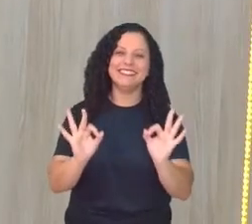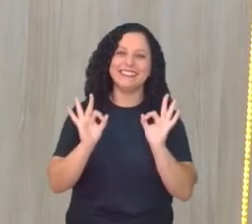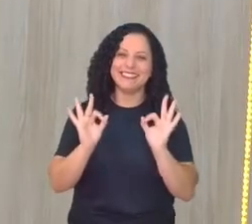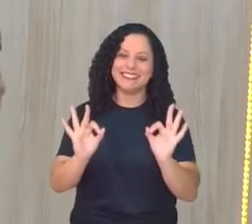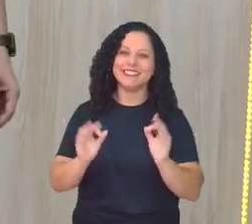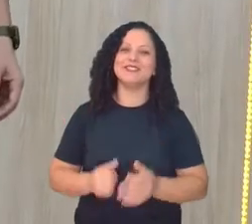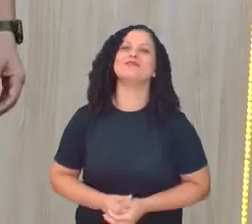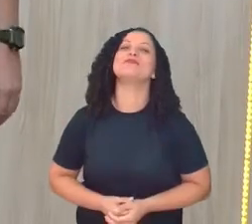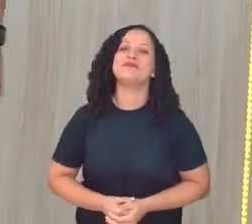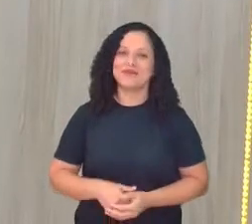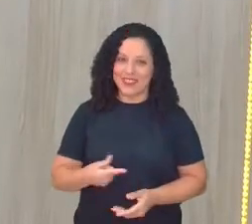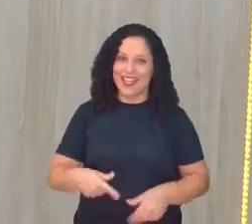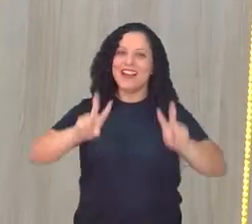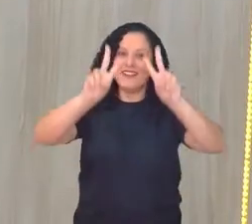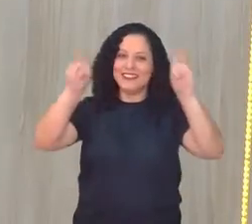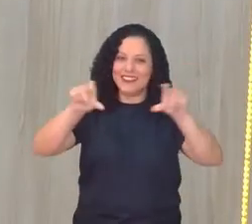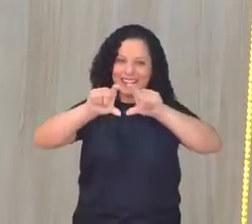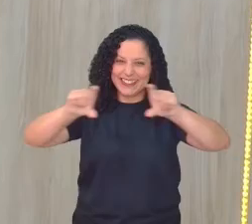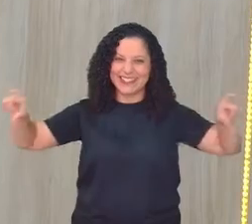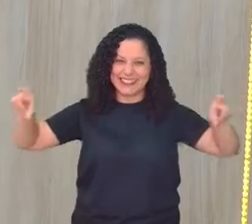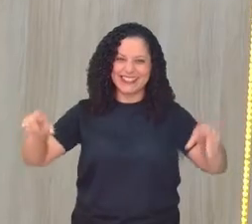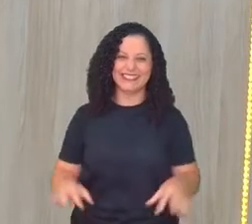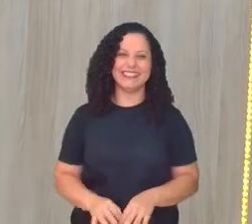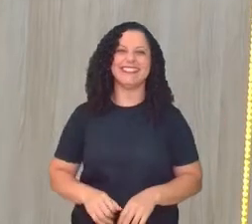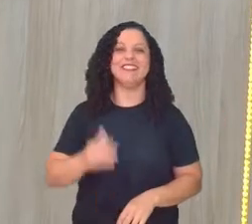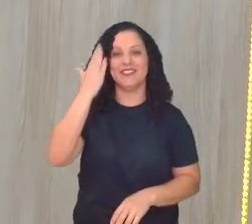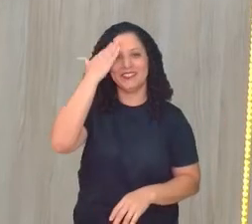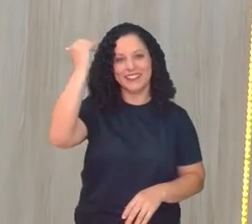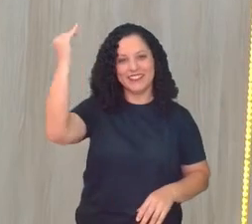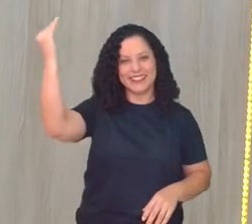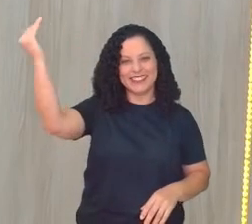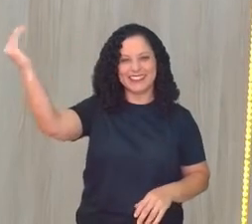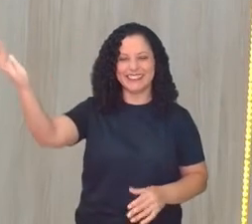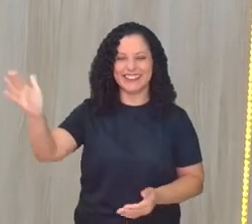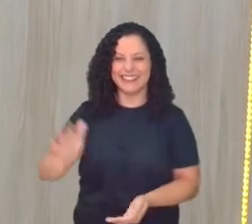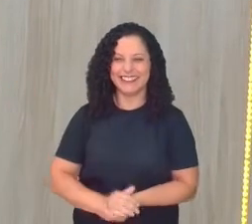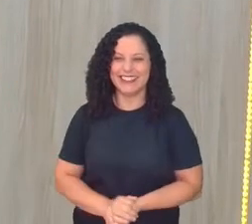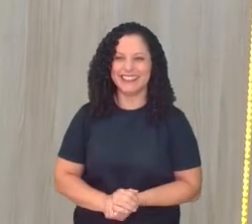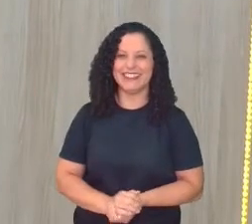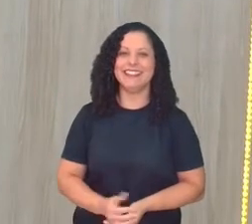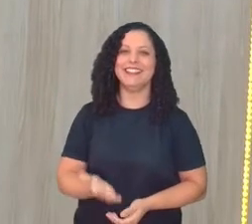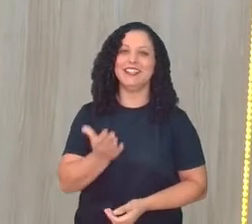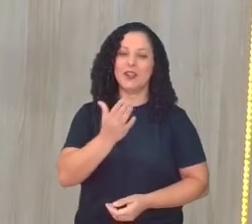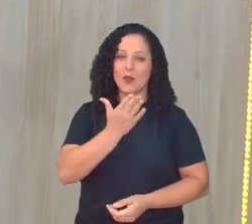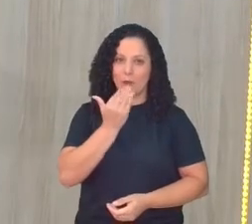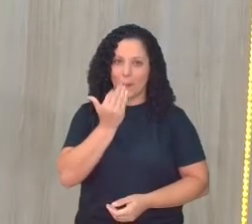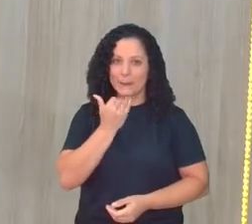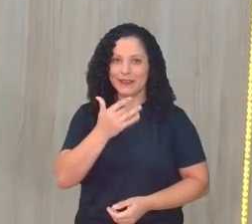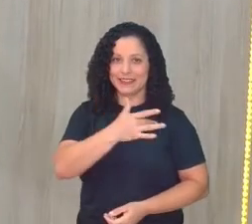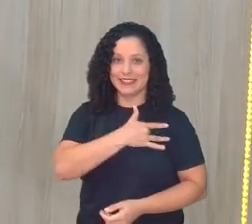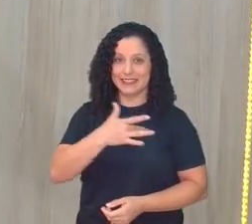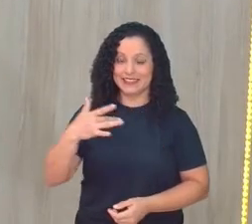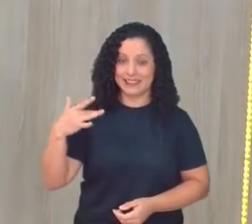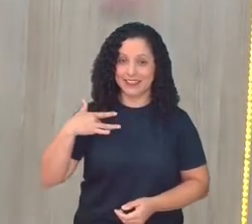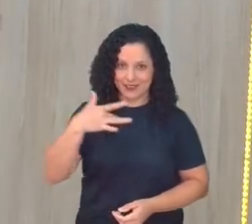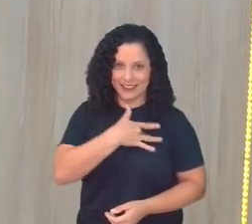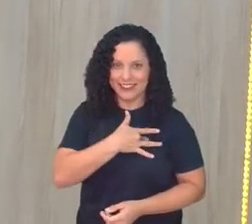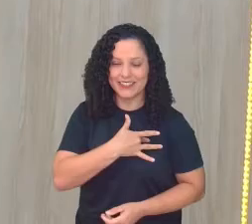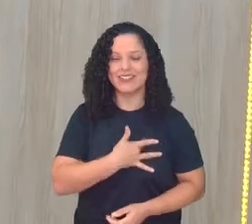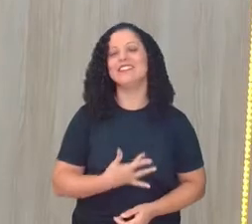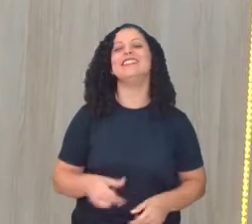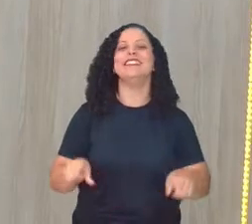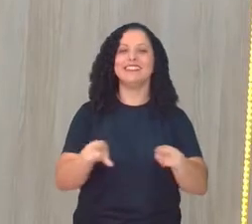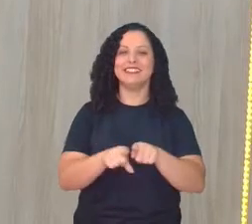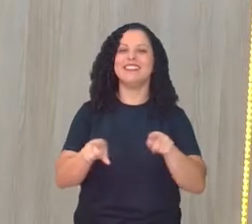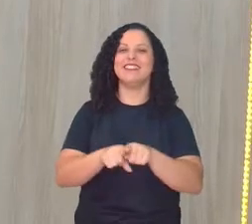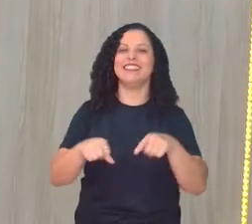virar bordão isso aí, hein? Vai virar bordão. Ter uma alimentação saudável também é sustentável, né, professor Gilson?